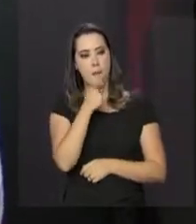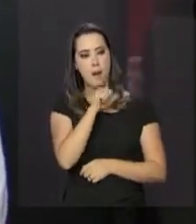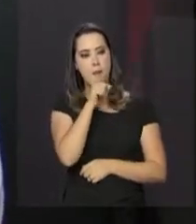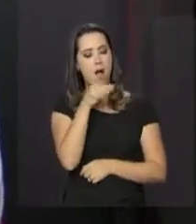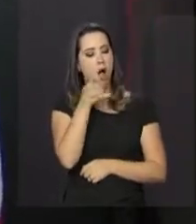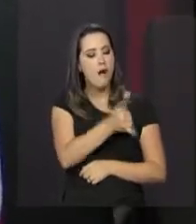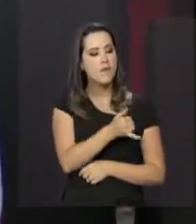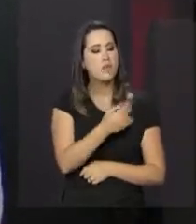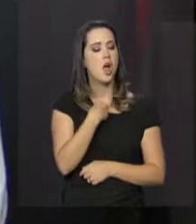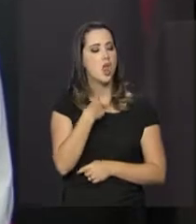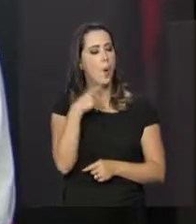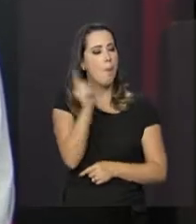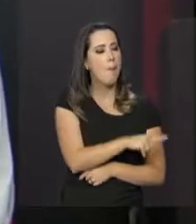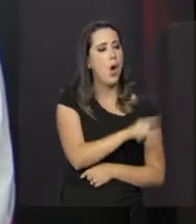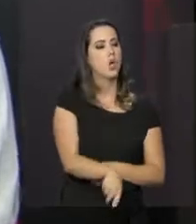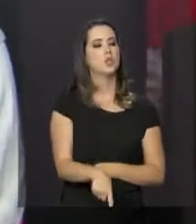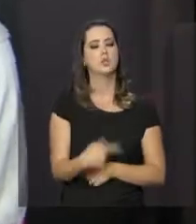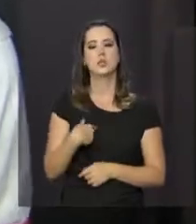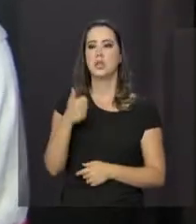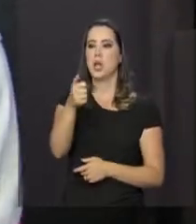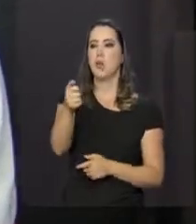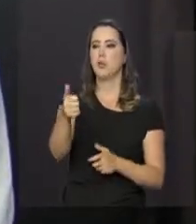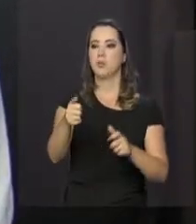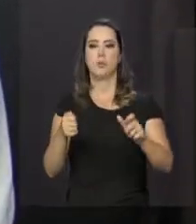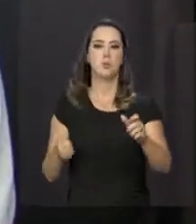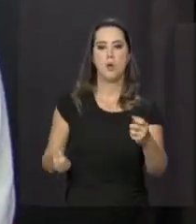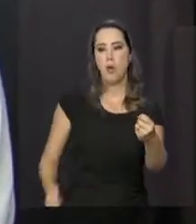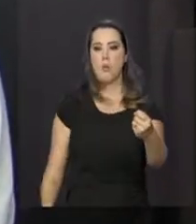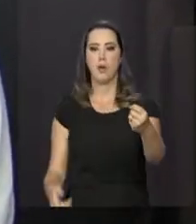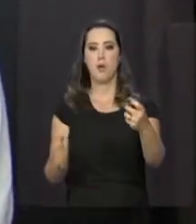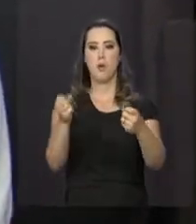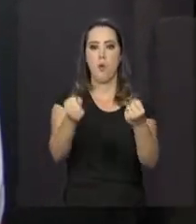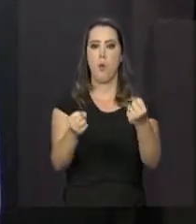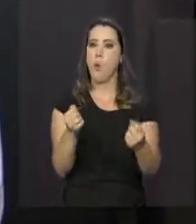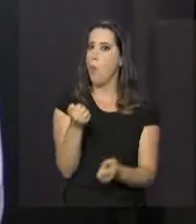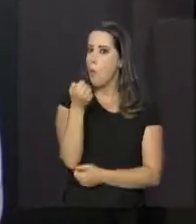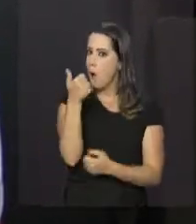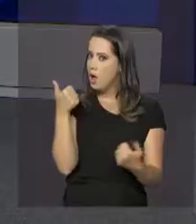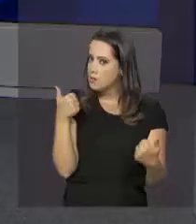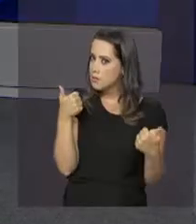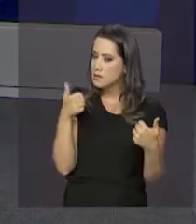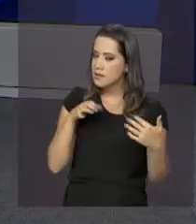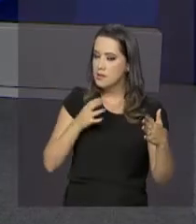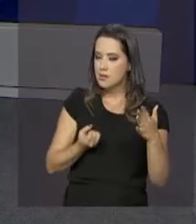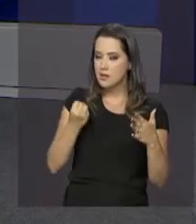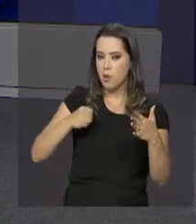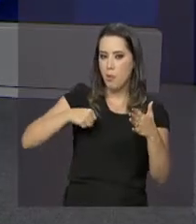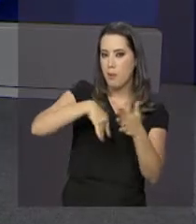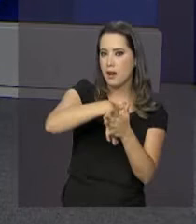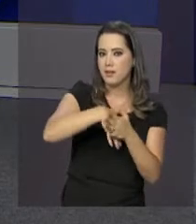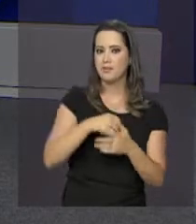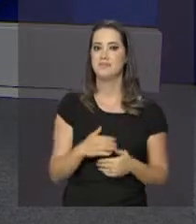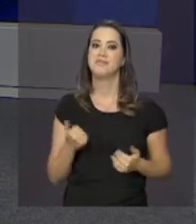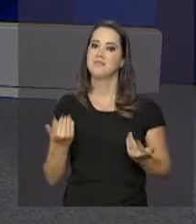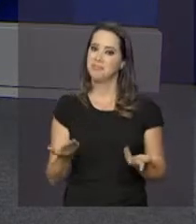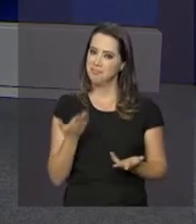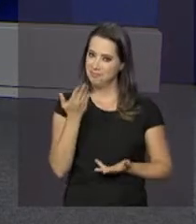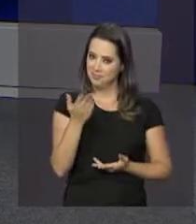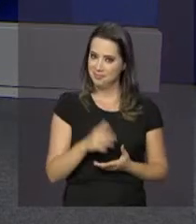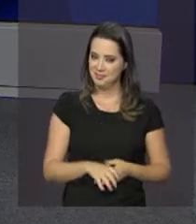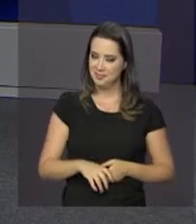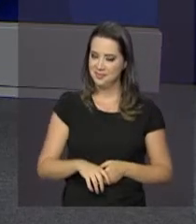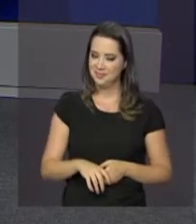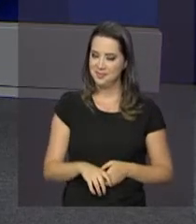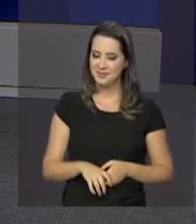não mexer e ele parece mexer porque uma vez e quase bateu o carro é tá vendo e por falar em